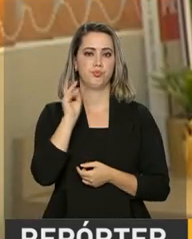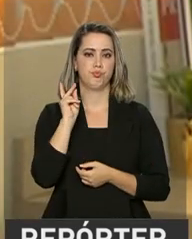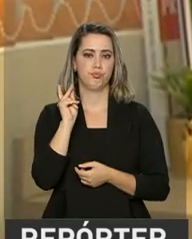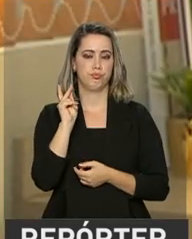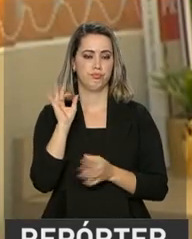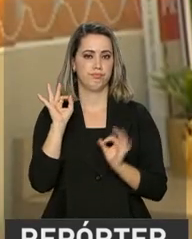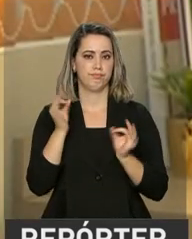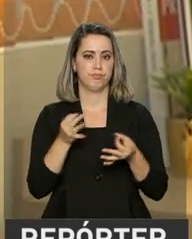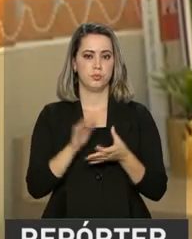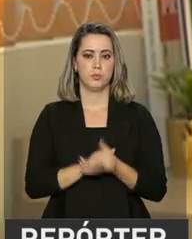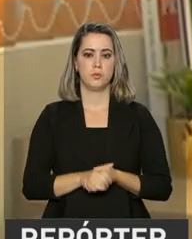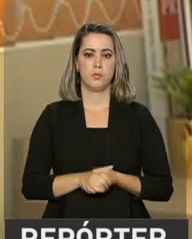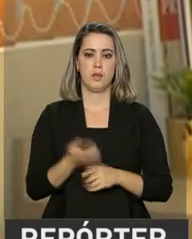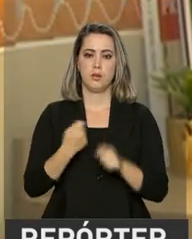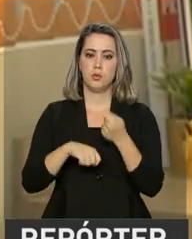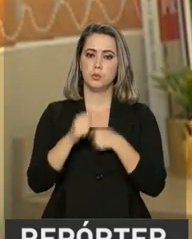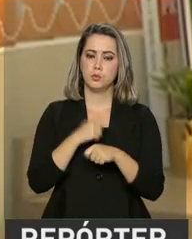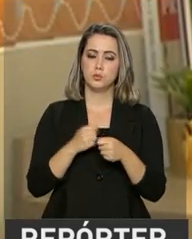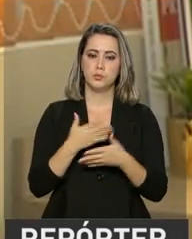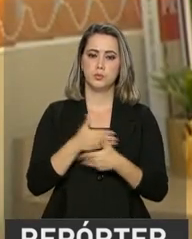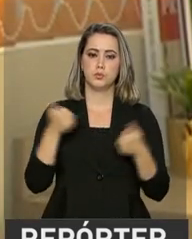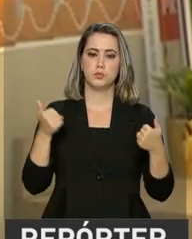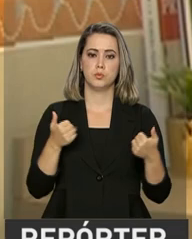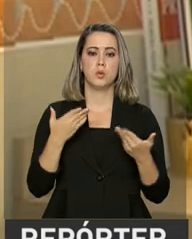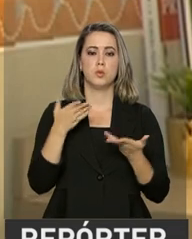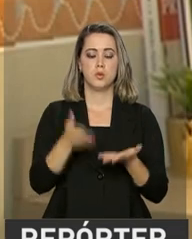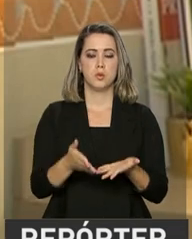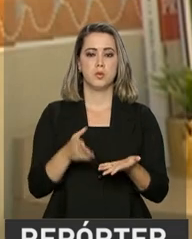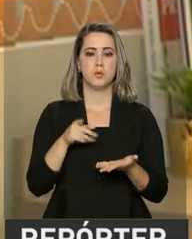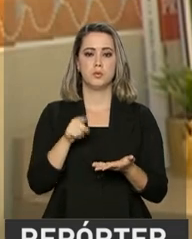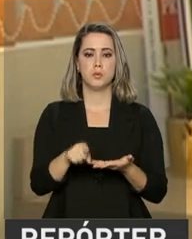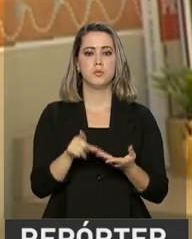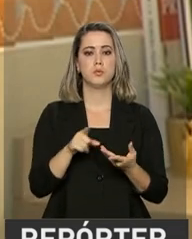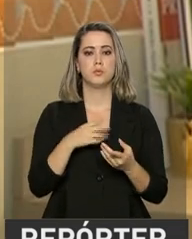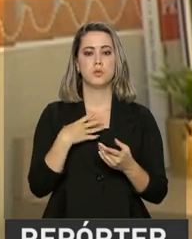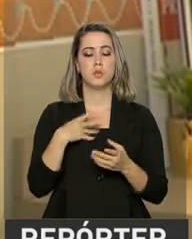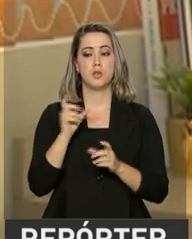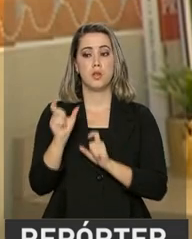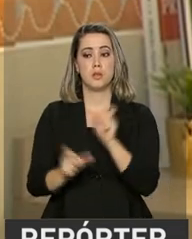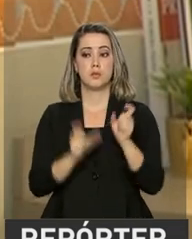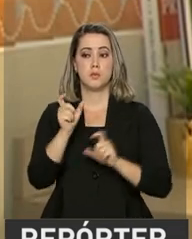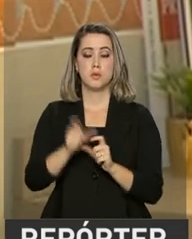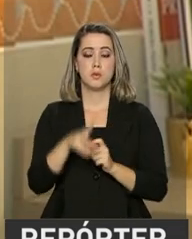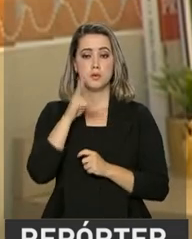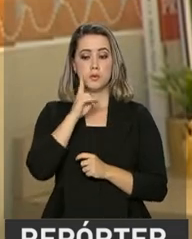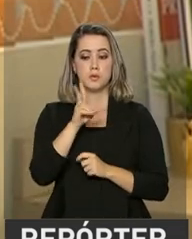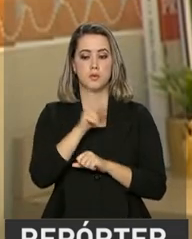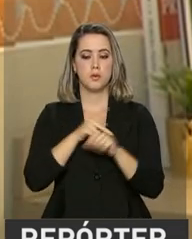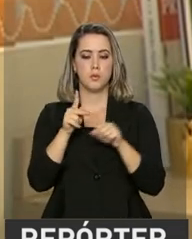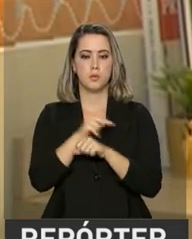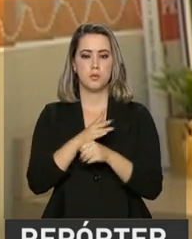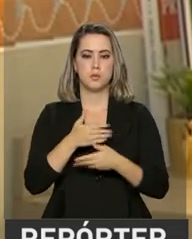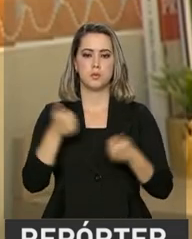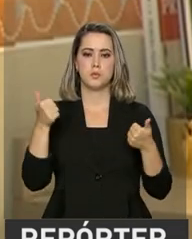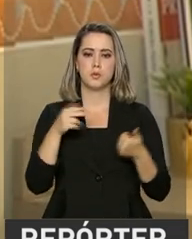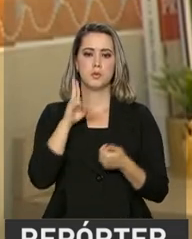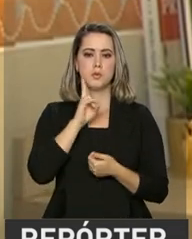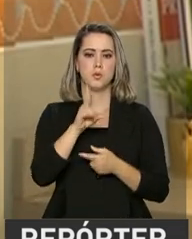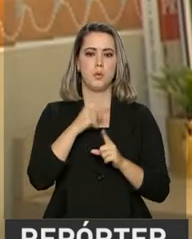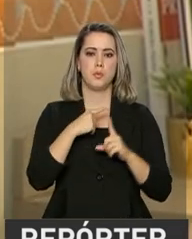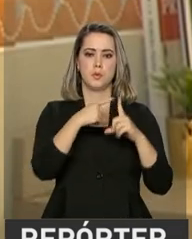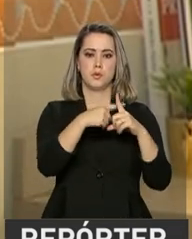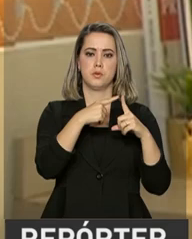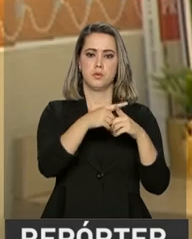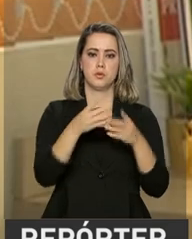econômico melhor se essa reformas forem aprovadas e devem ser aí os investidores vão olhar com o pa pro país de uma outra forma muito mais